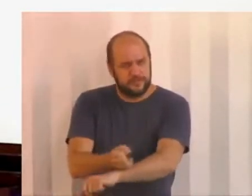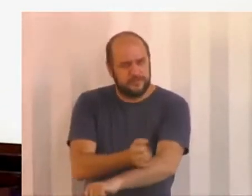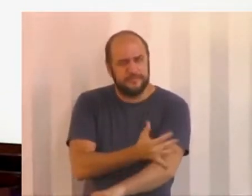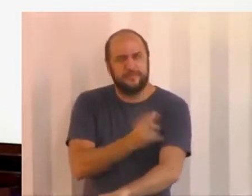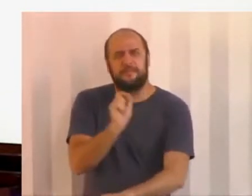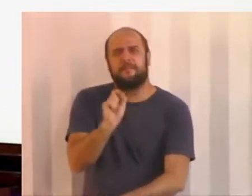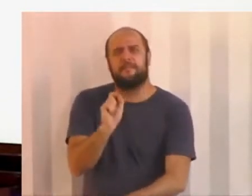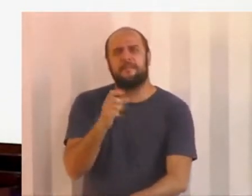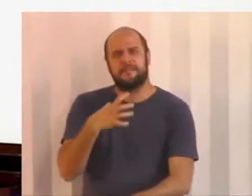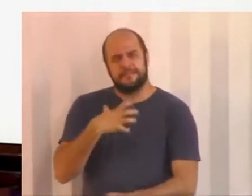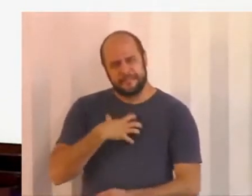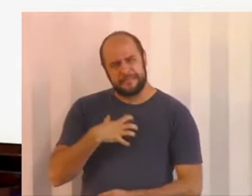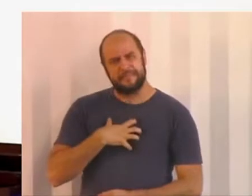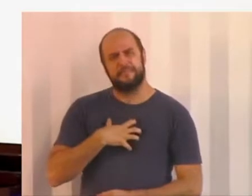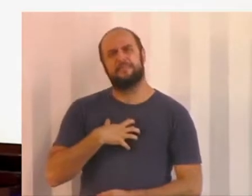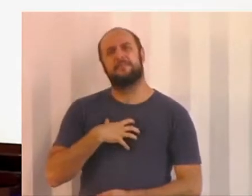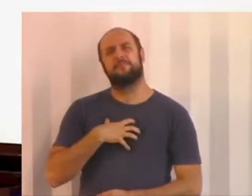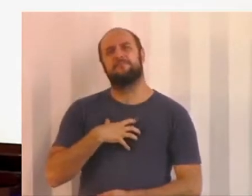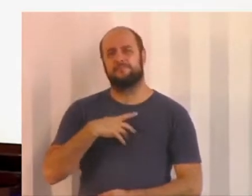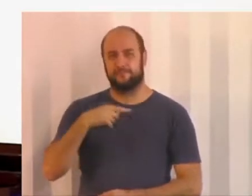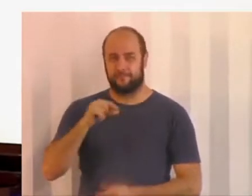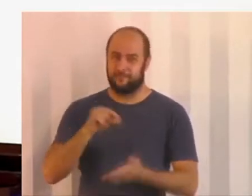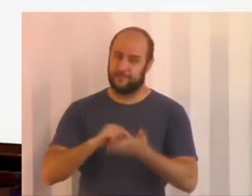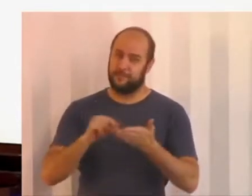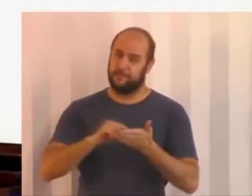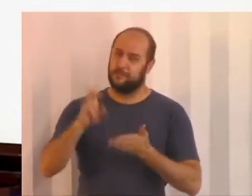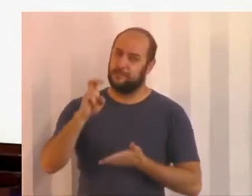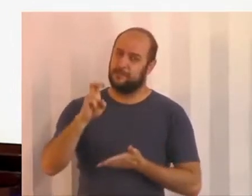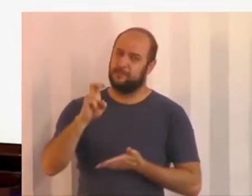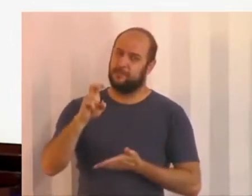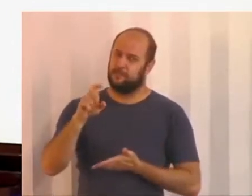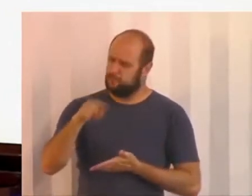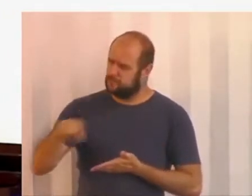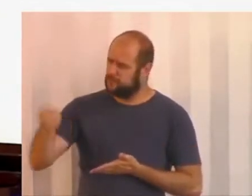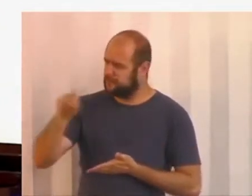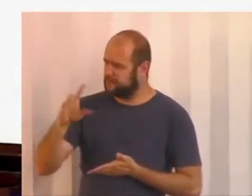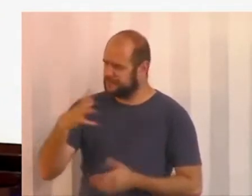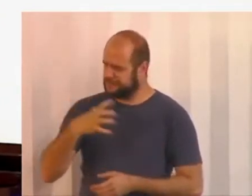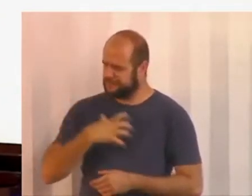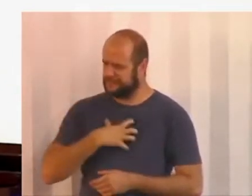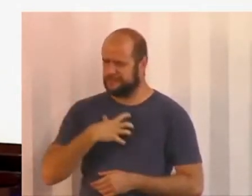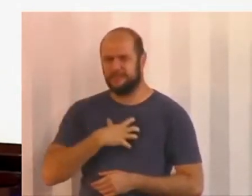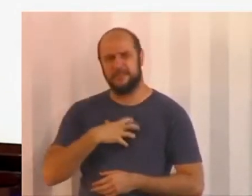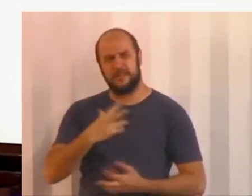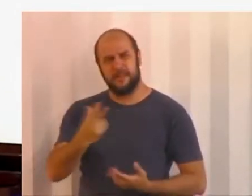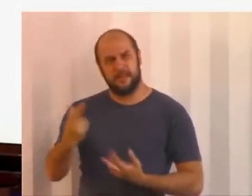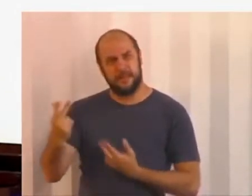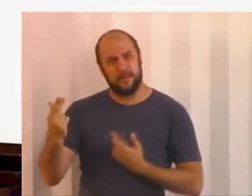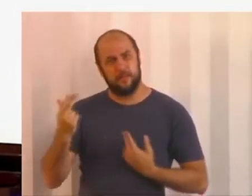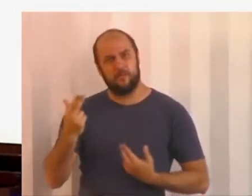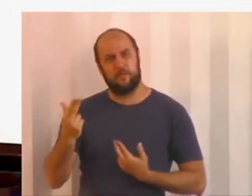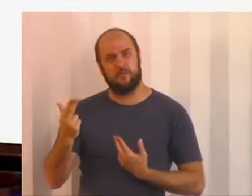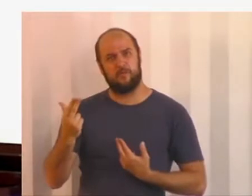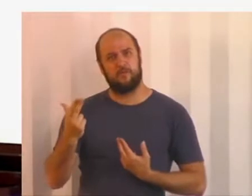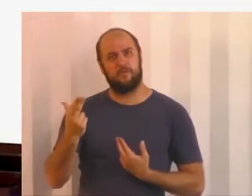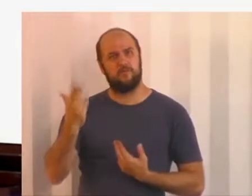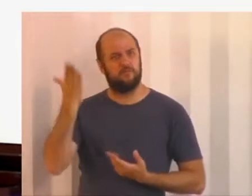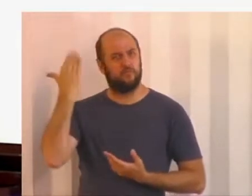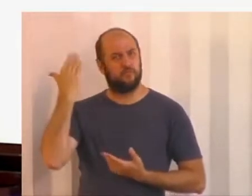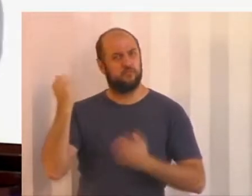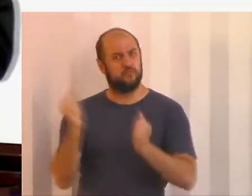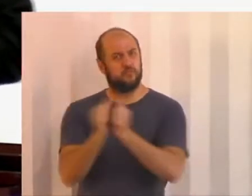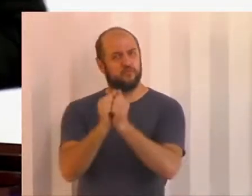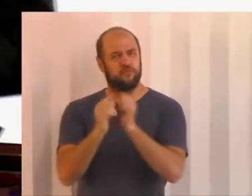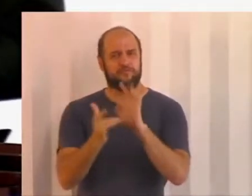sentimento narrado no versículo 5. Tende em vós o mesmo sentimento que houve também em Cristo